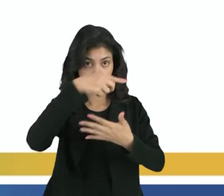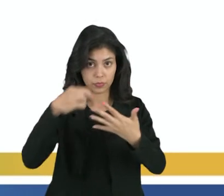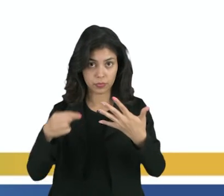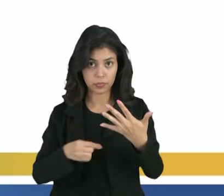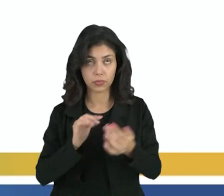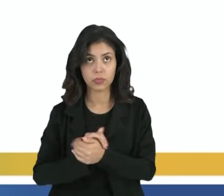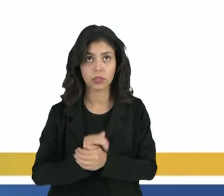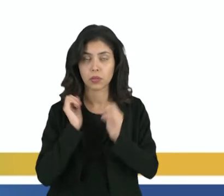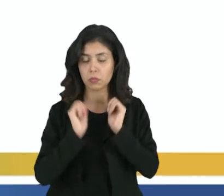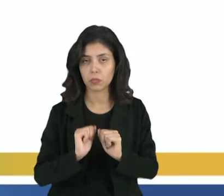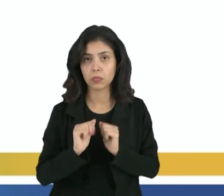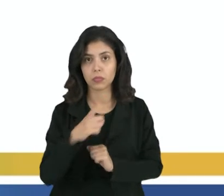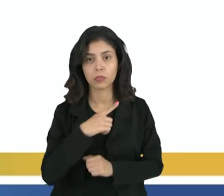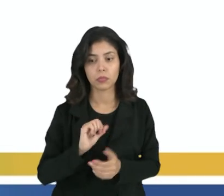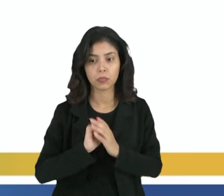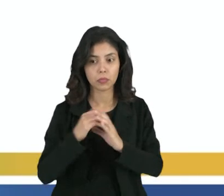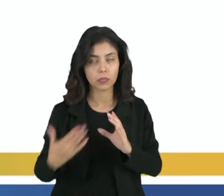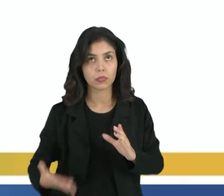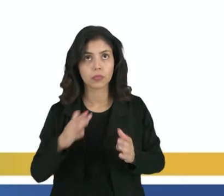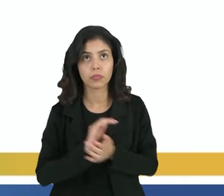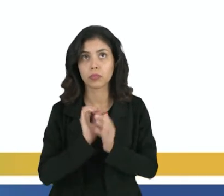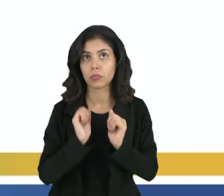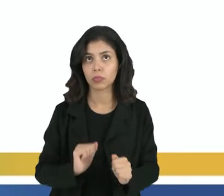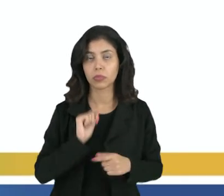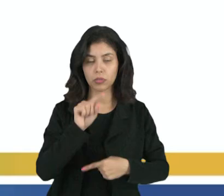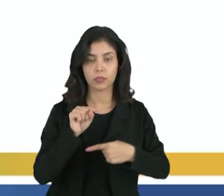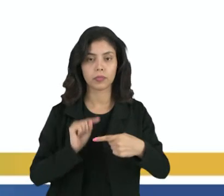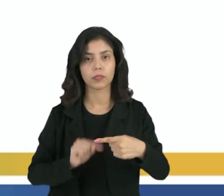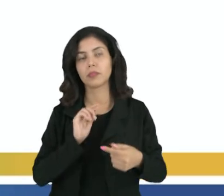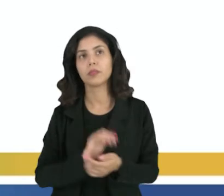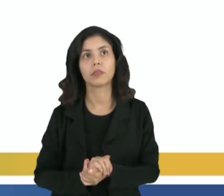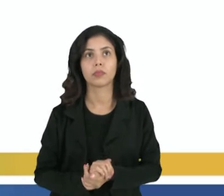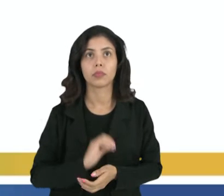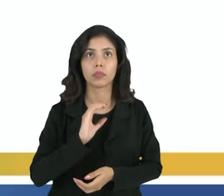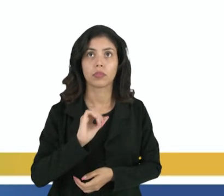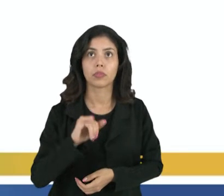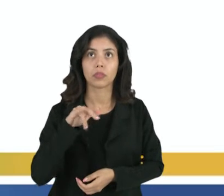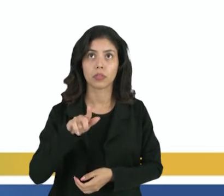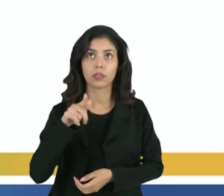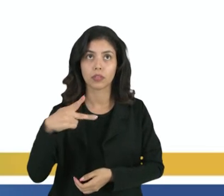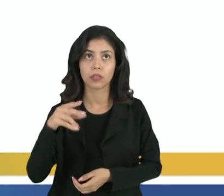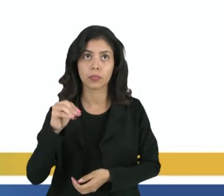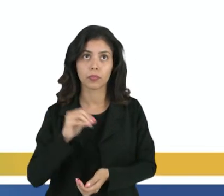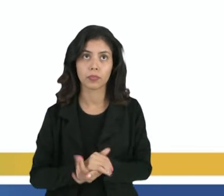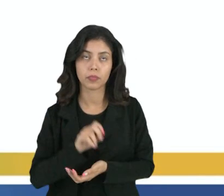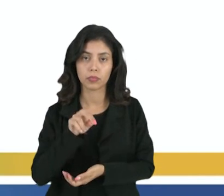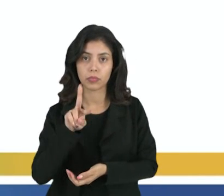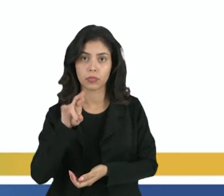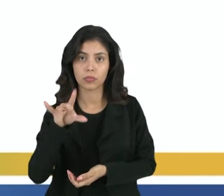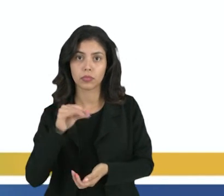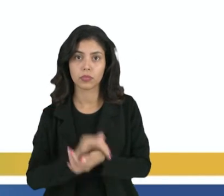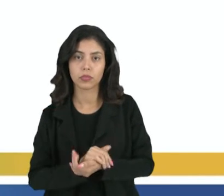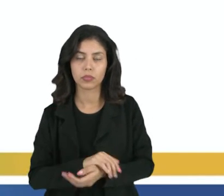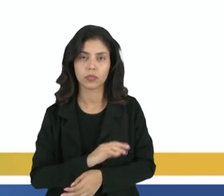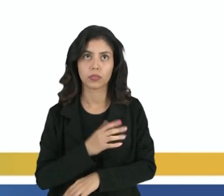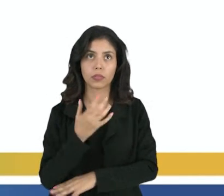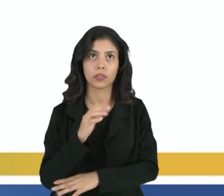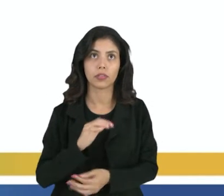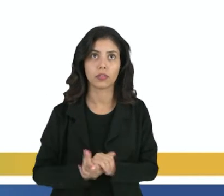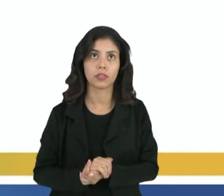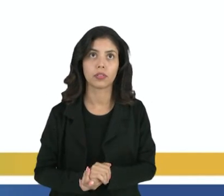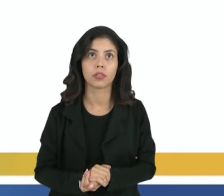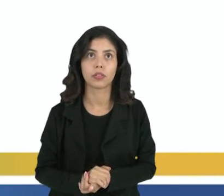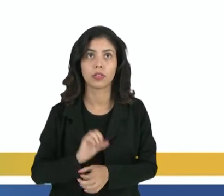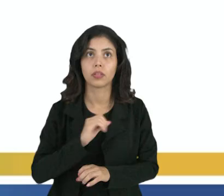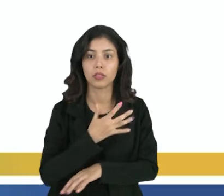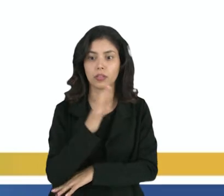biomas podem ter essa característica. Ele pode ser dividido em igapó, várzea e mata atlântica, ou perdão, mata